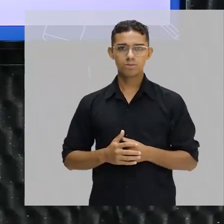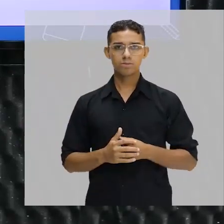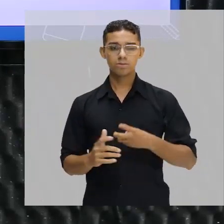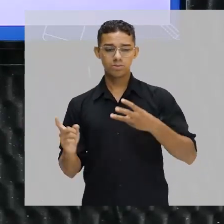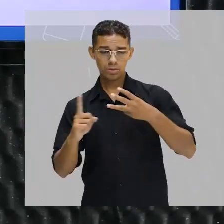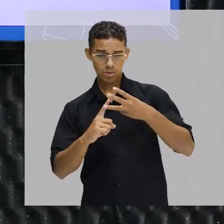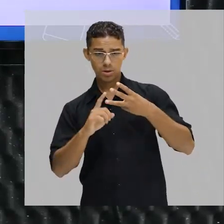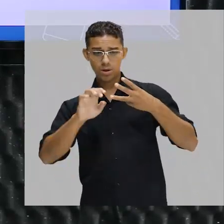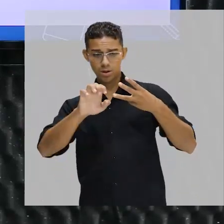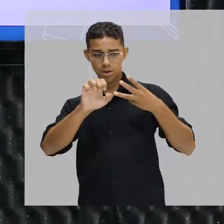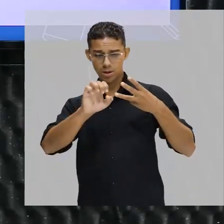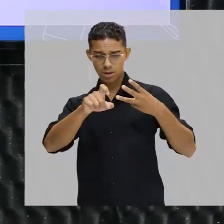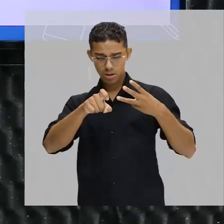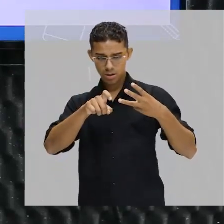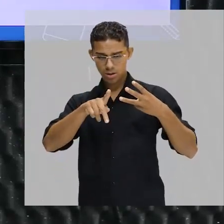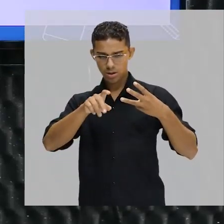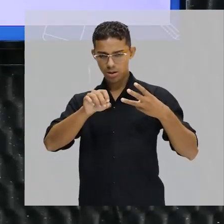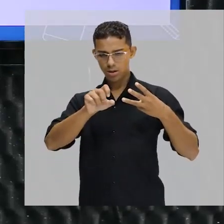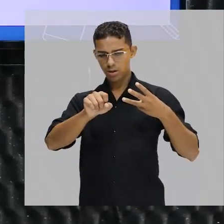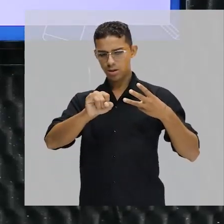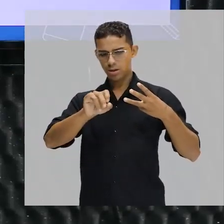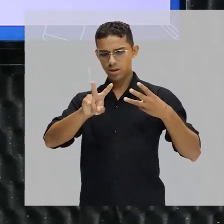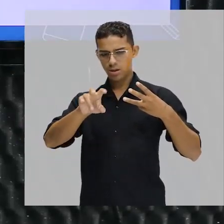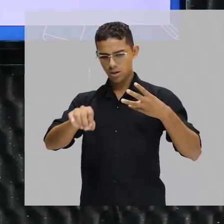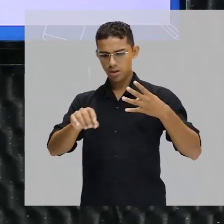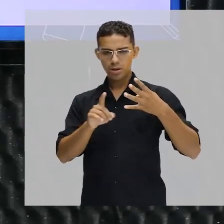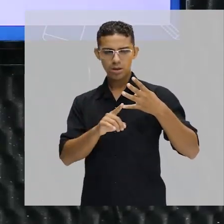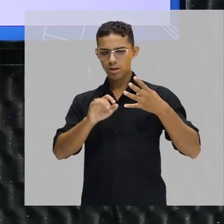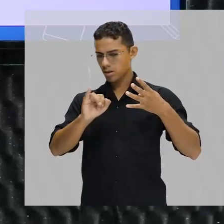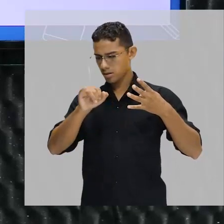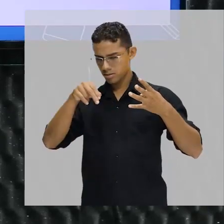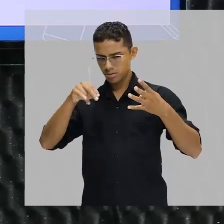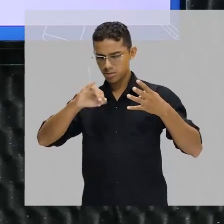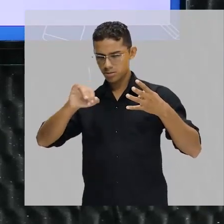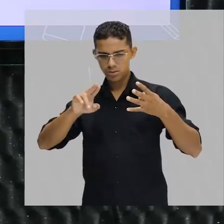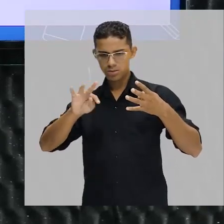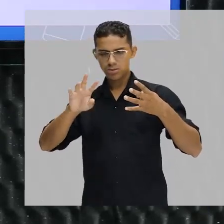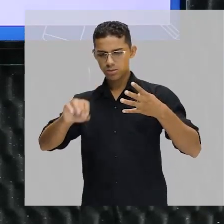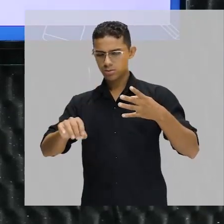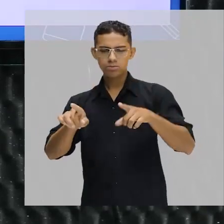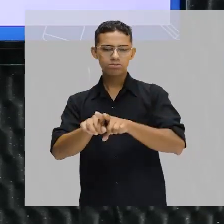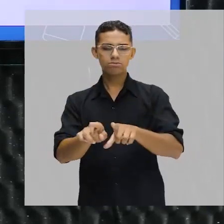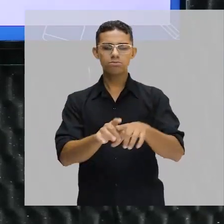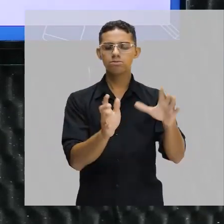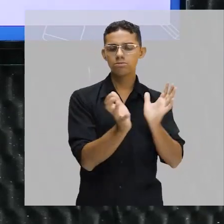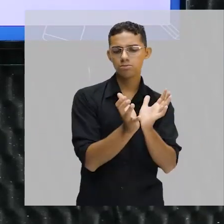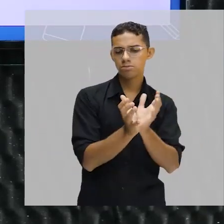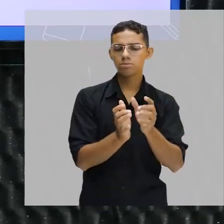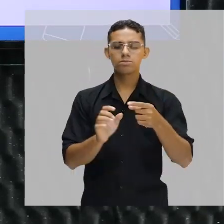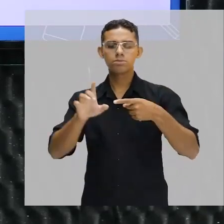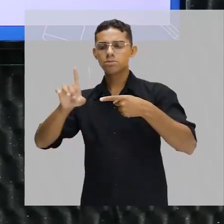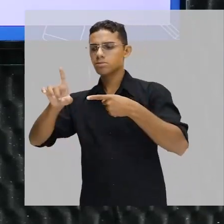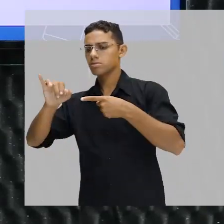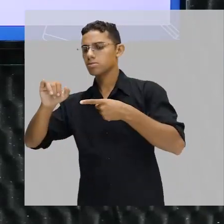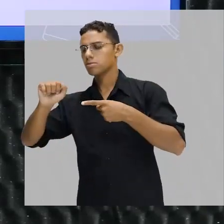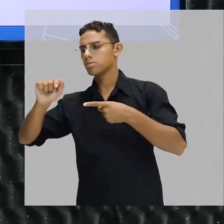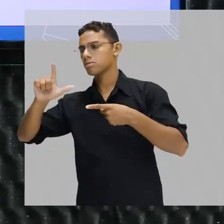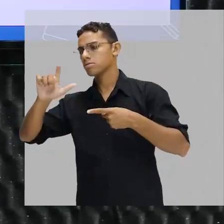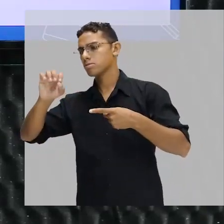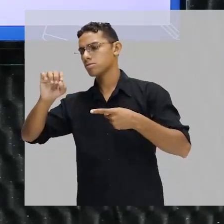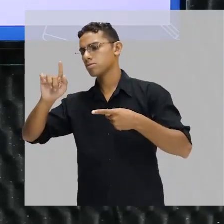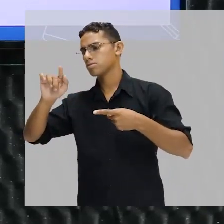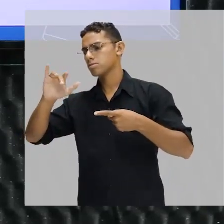5 classificações. Existem autores que colocam outras classificações, né, como as classificações dialógicas,